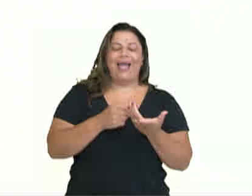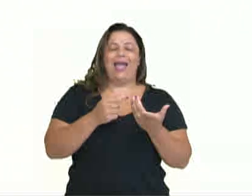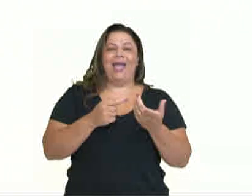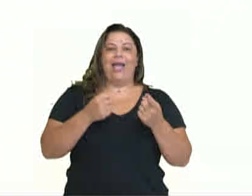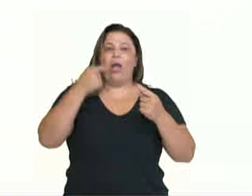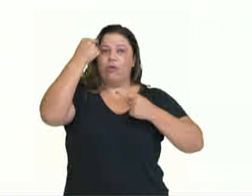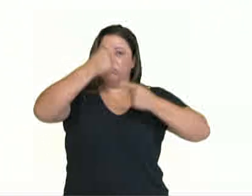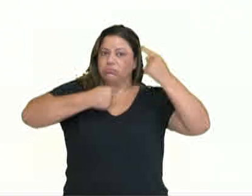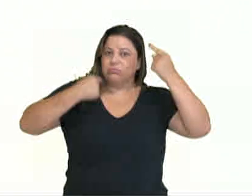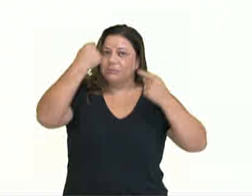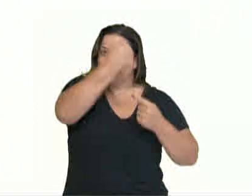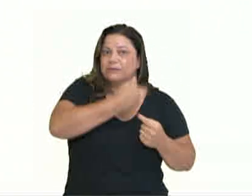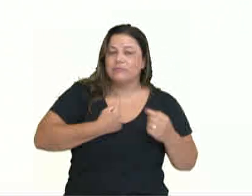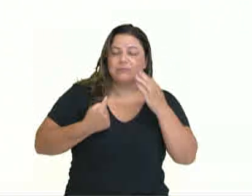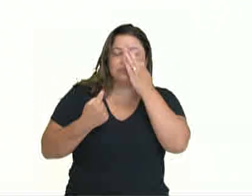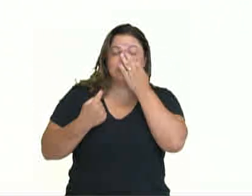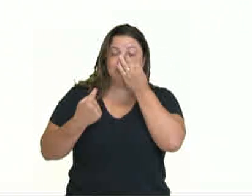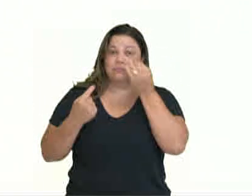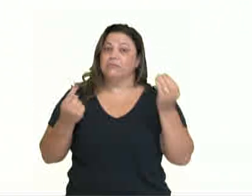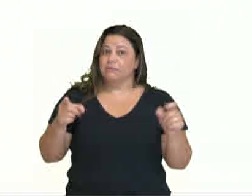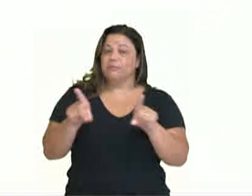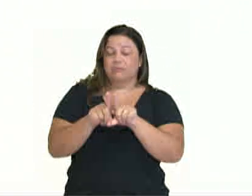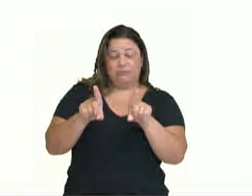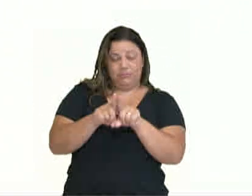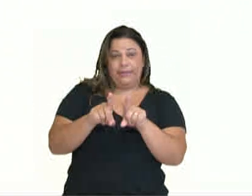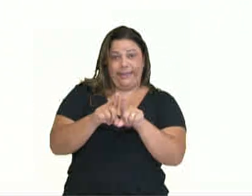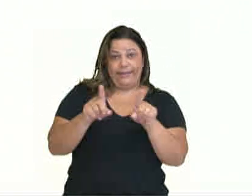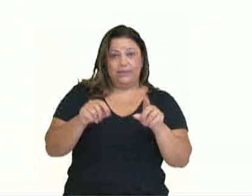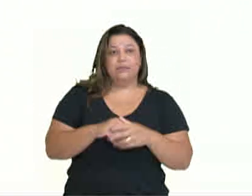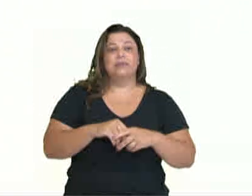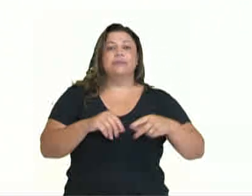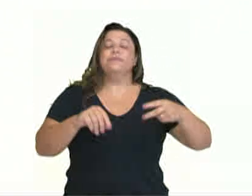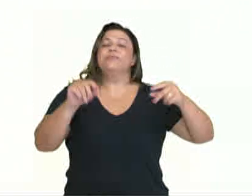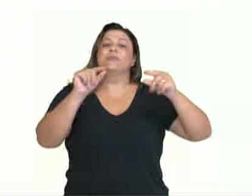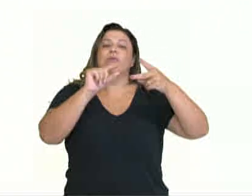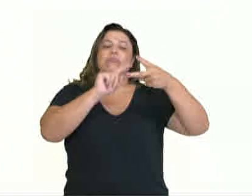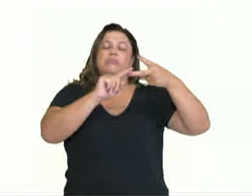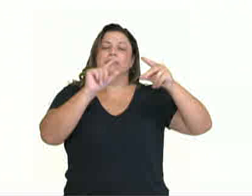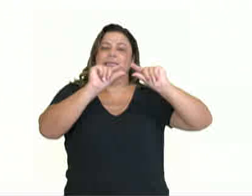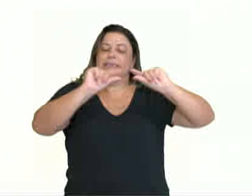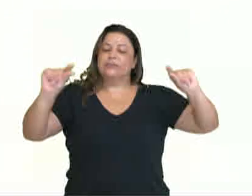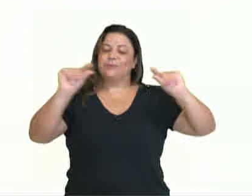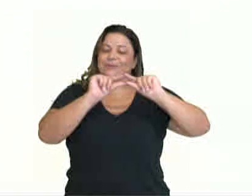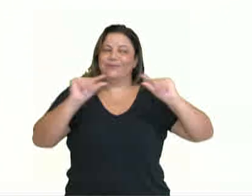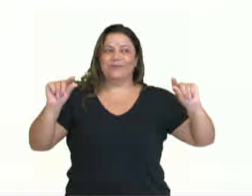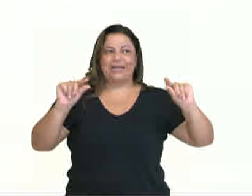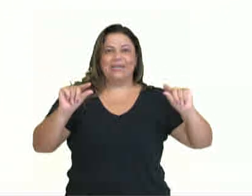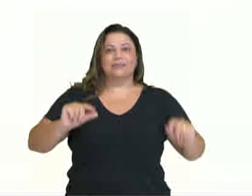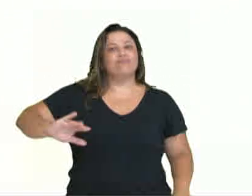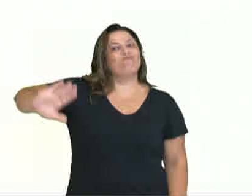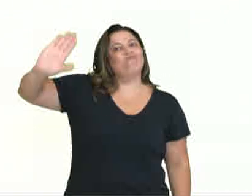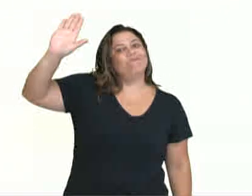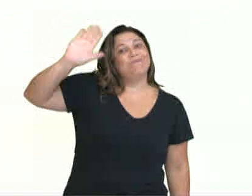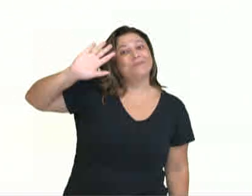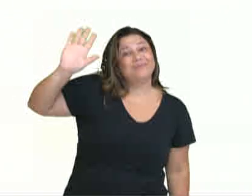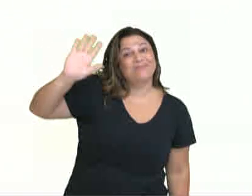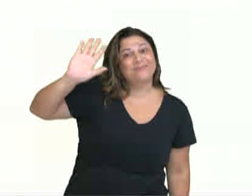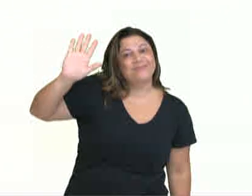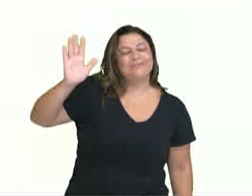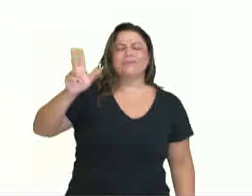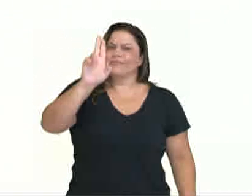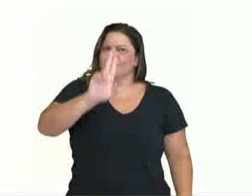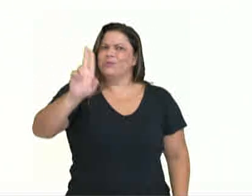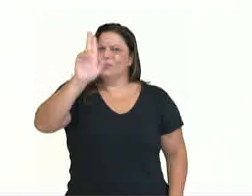facial, isso tudo. Na segunda frase, o narrador descreve um gesto que a pessoa usaria na conversa, ó, tchau, né? A